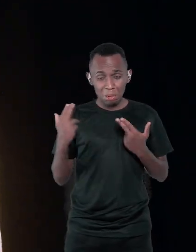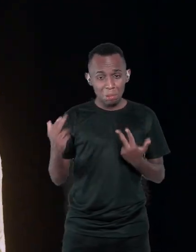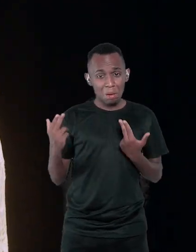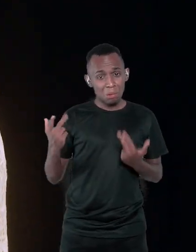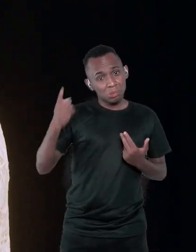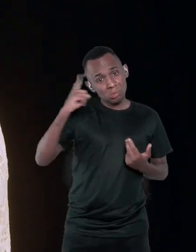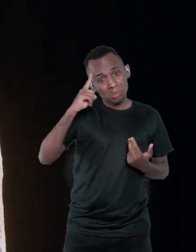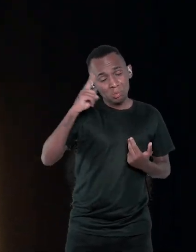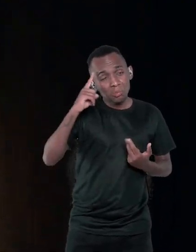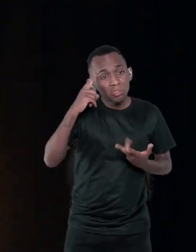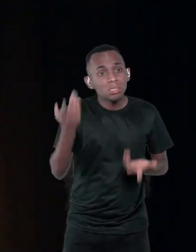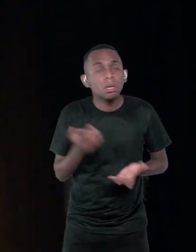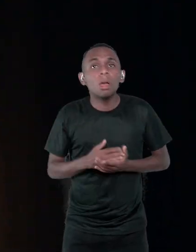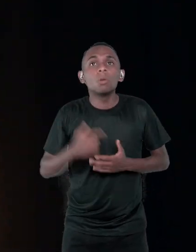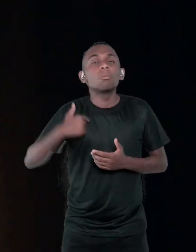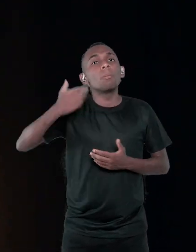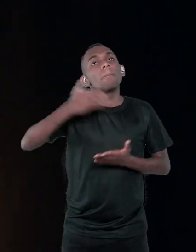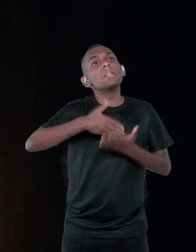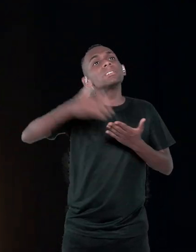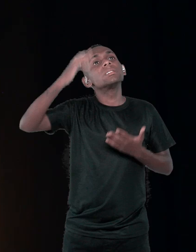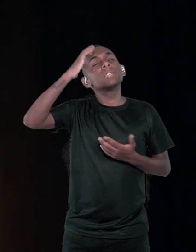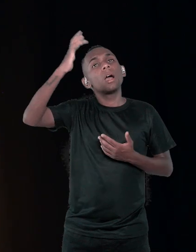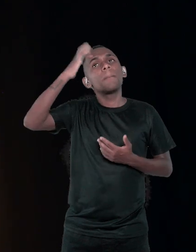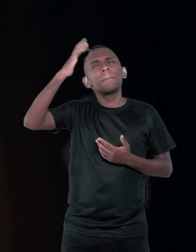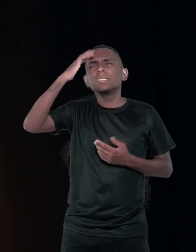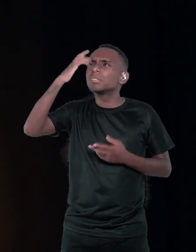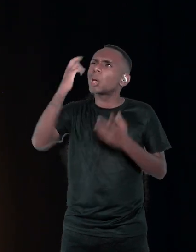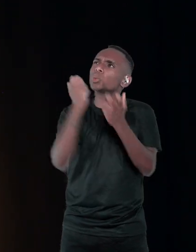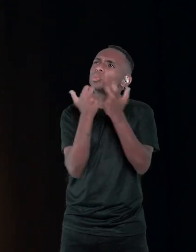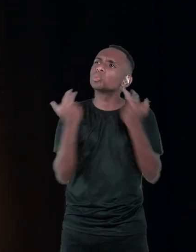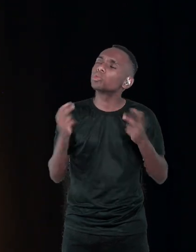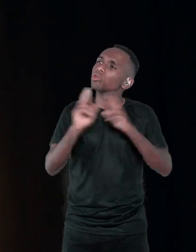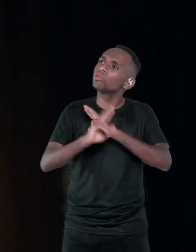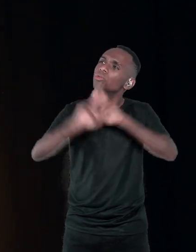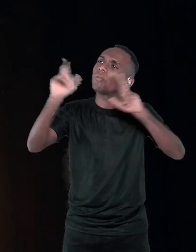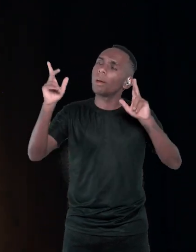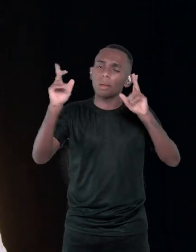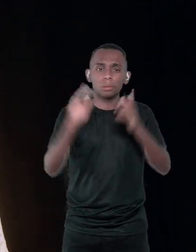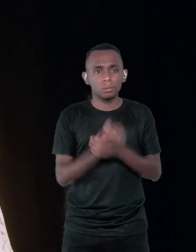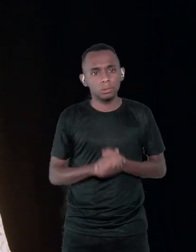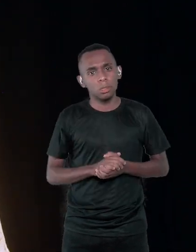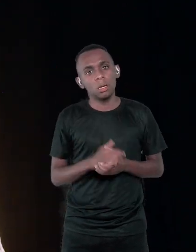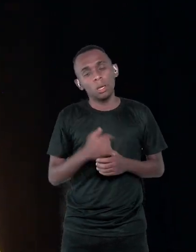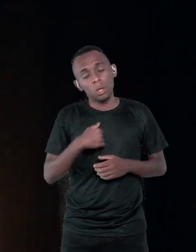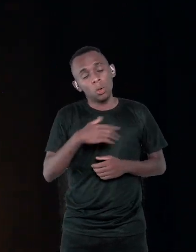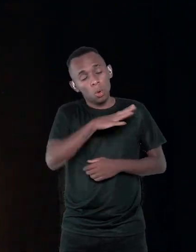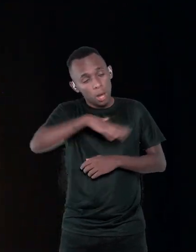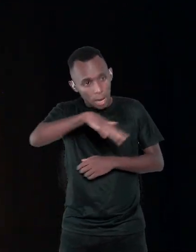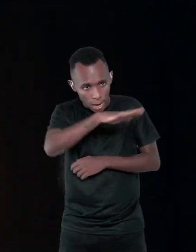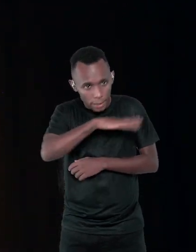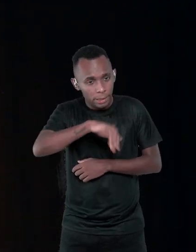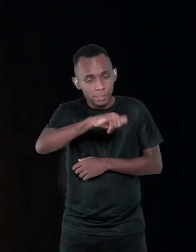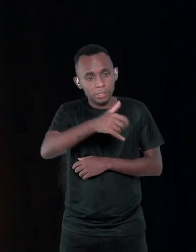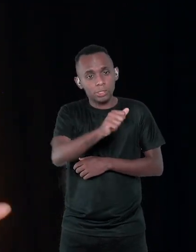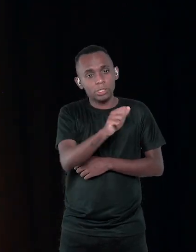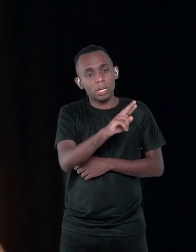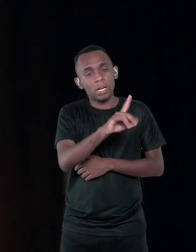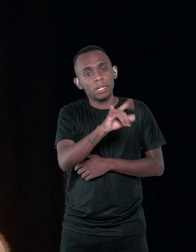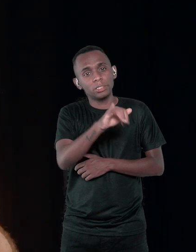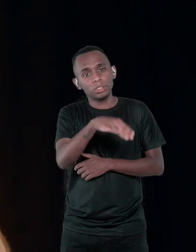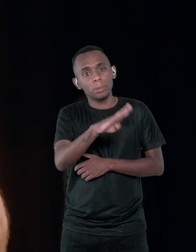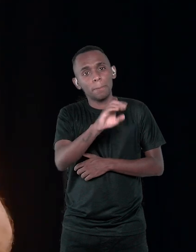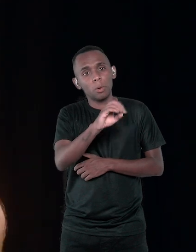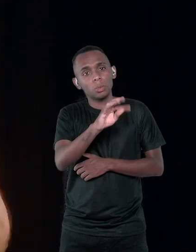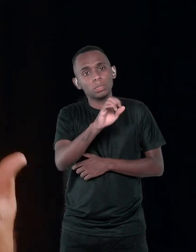comecei a imaginar cenários um pouco surreais para aquilo tudo. Né? Eu moro no Jardim Botânico, no Rio de Janeiro, e